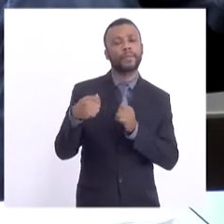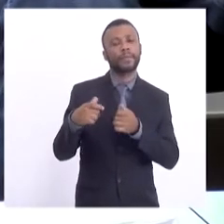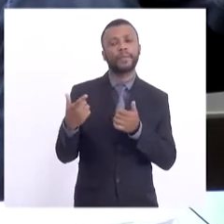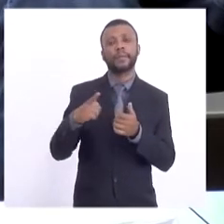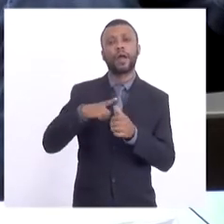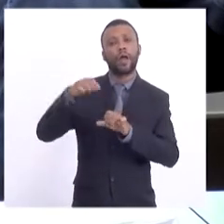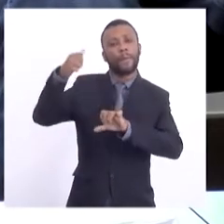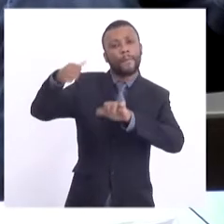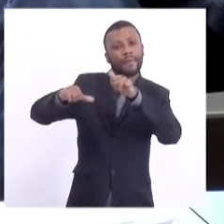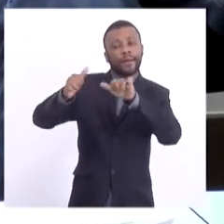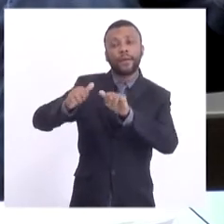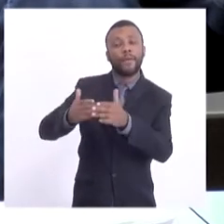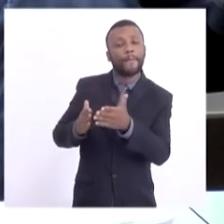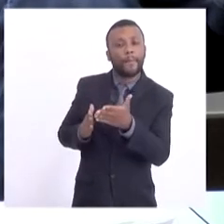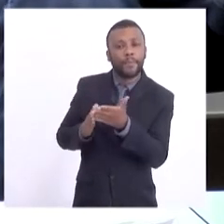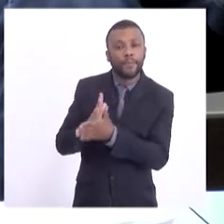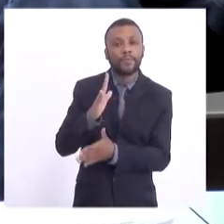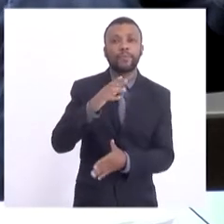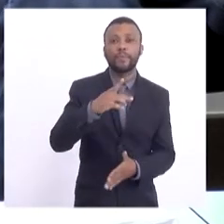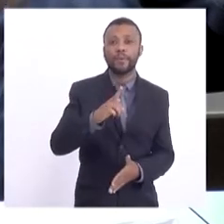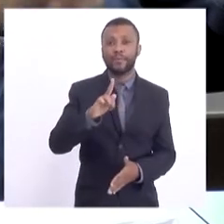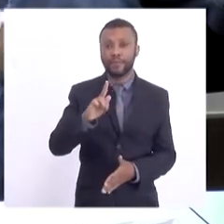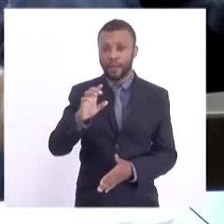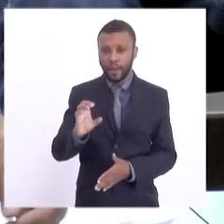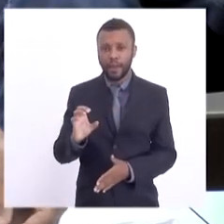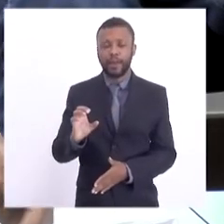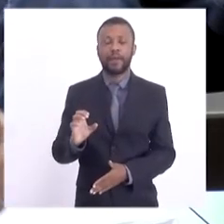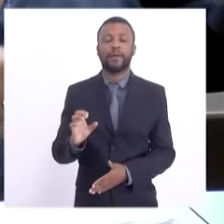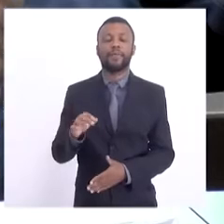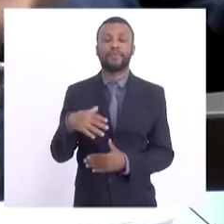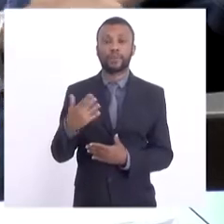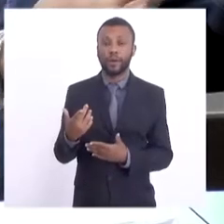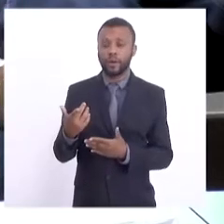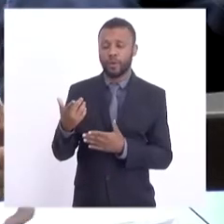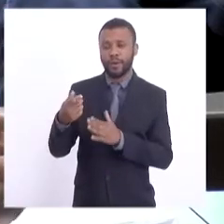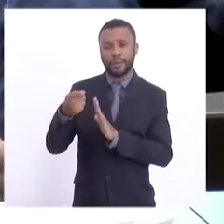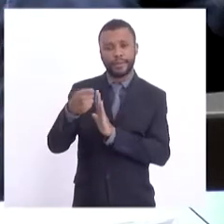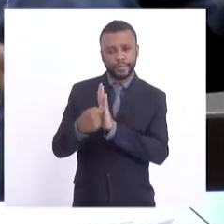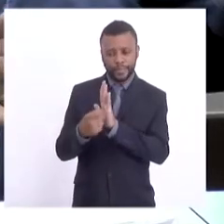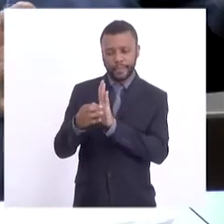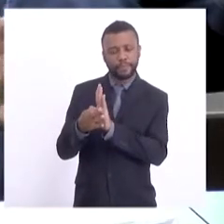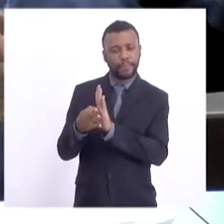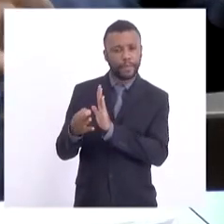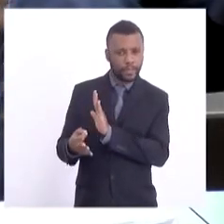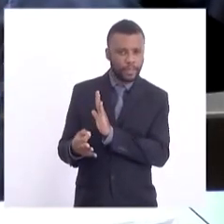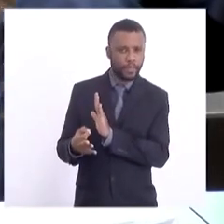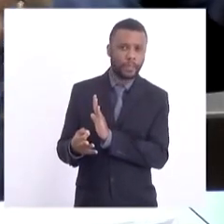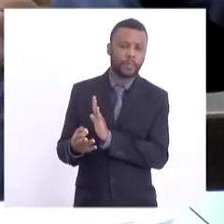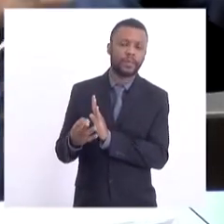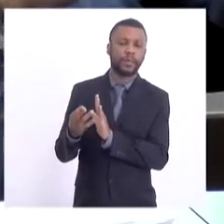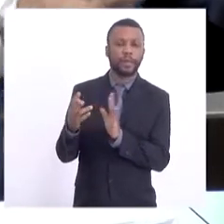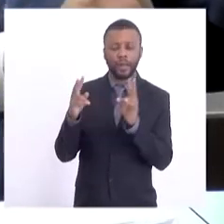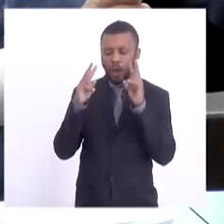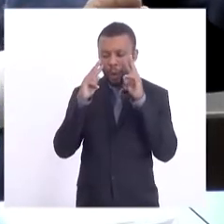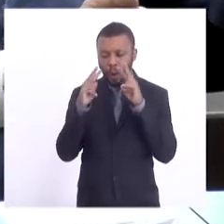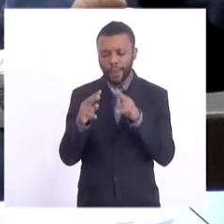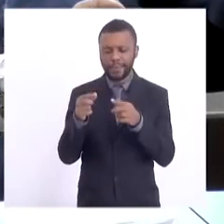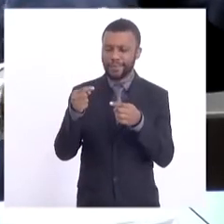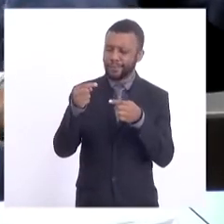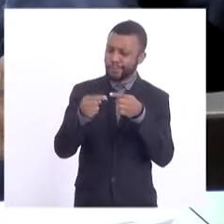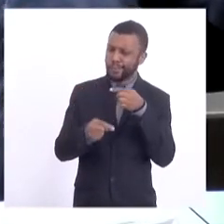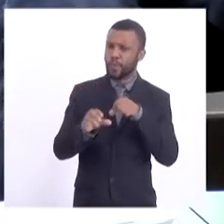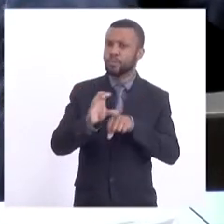caso ao visto de aprovação do procurador-geral do Estado então esse parecer hipóteses quando aparecer reconhece uma inconstitucionalidade